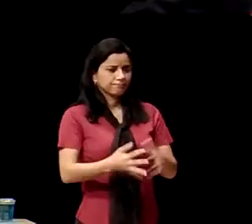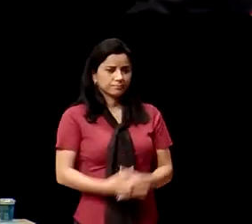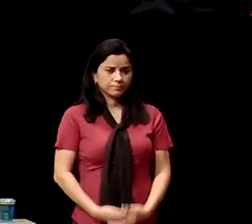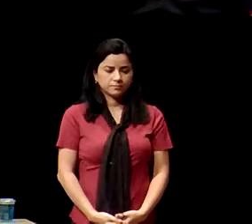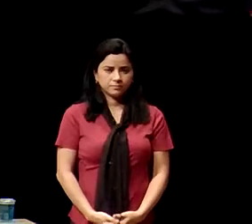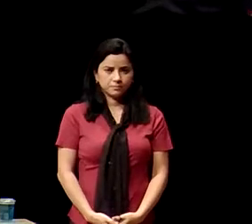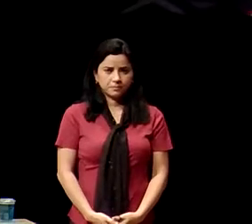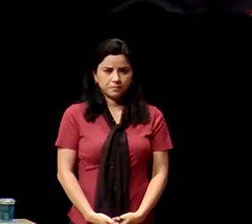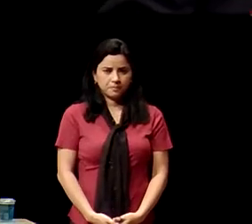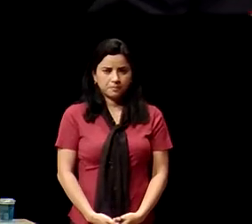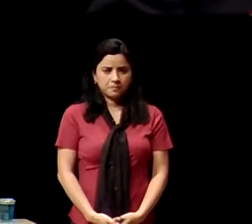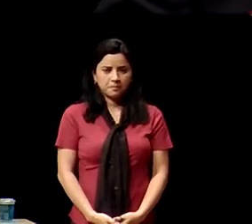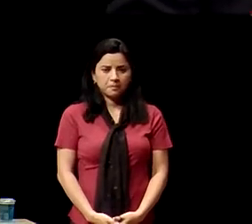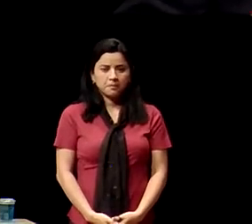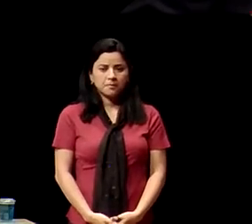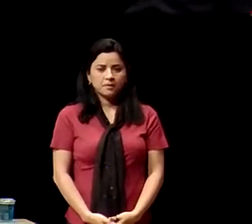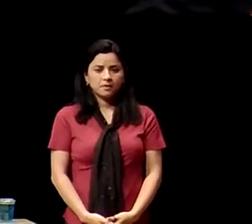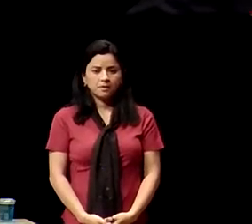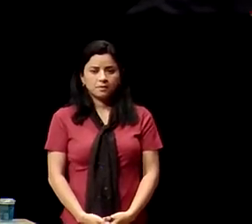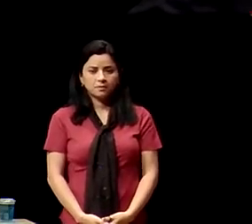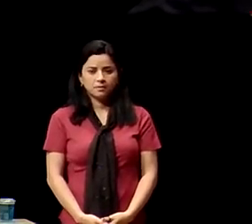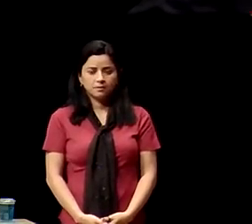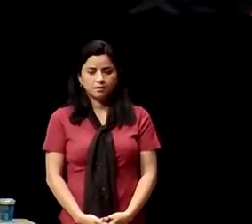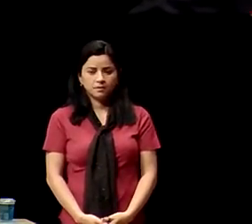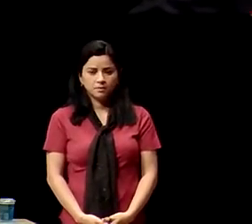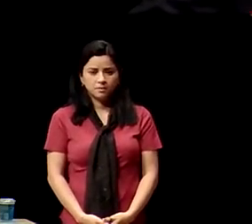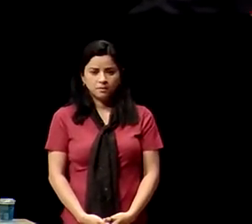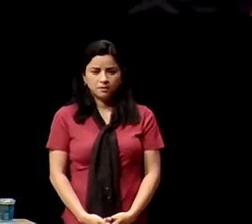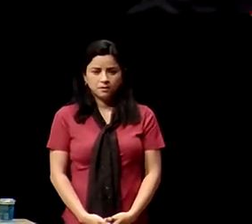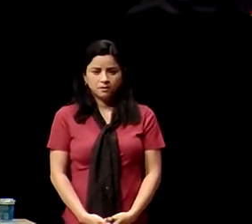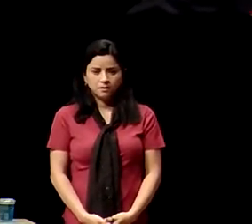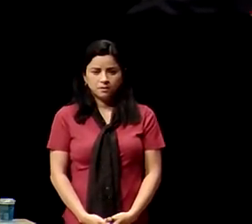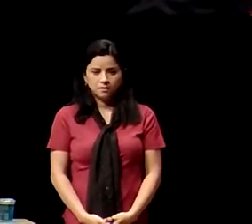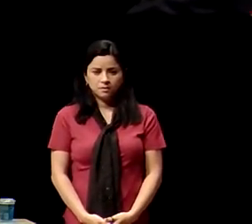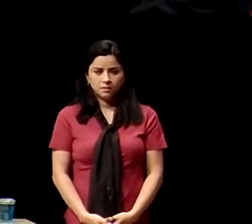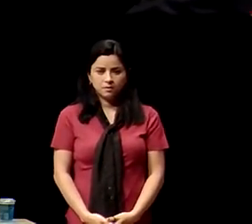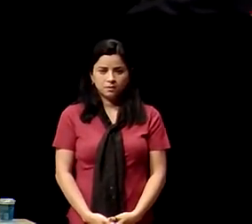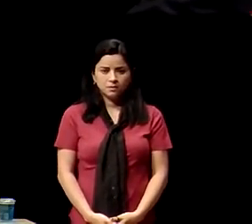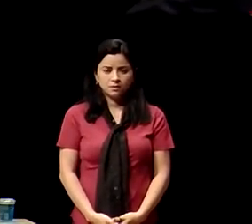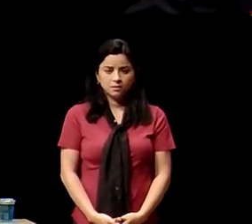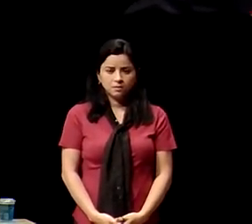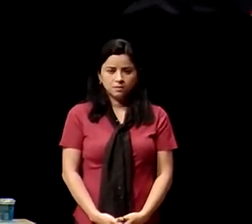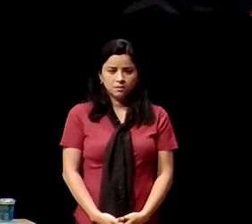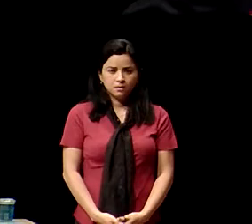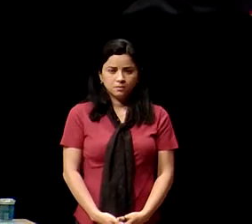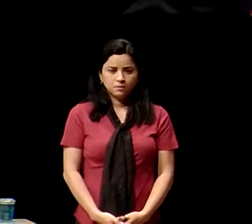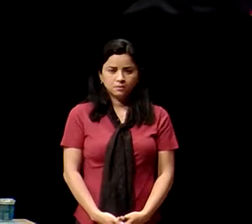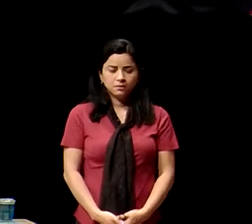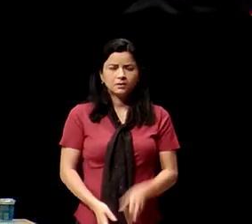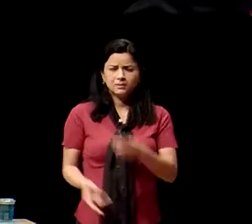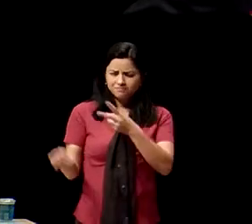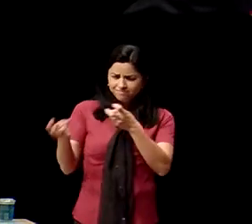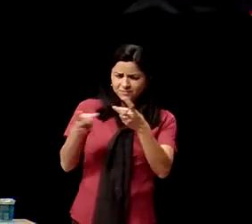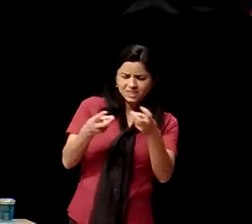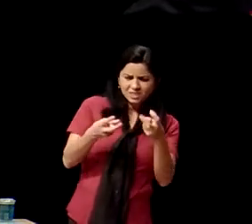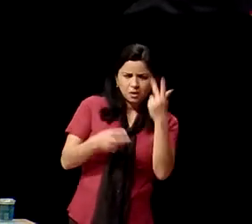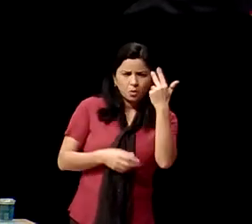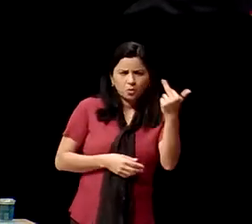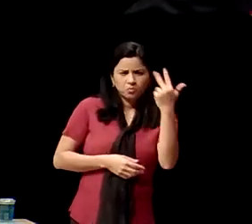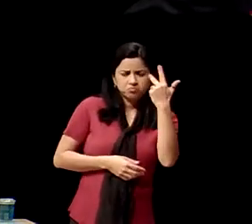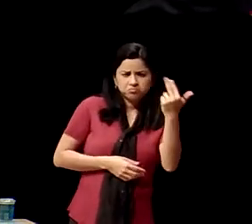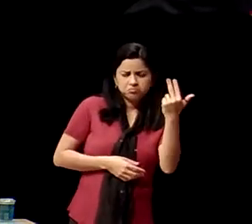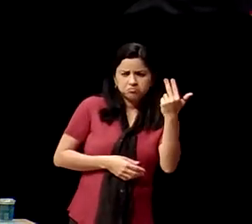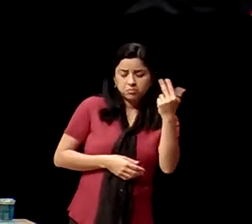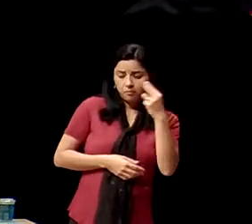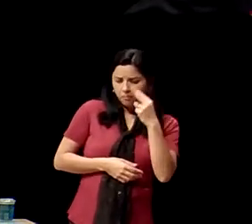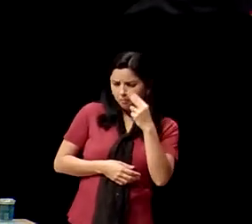social pedagogy as a relatively independent academic field. E é comum ver a pedagogia social como